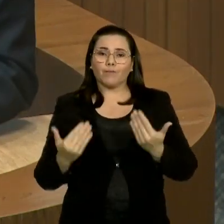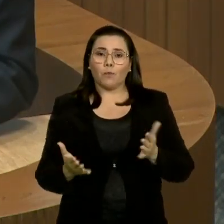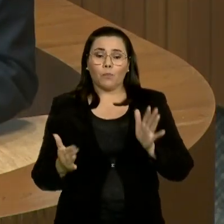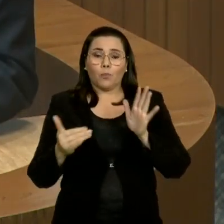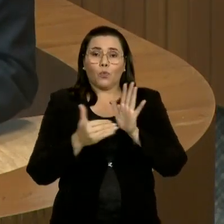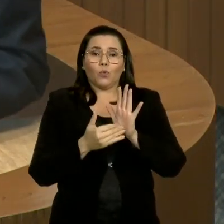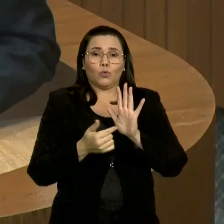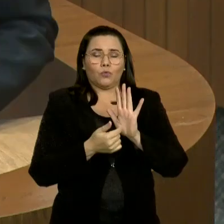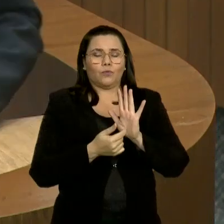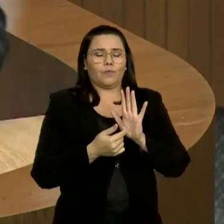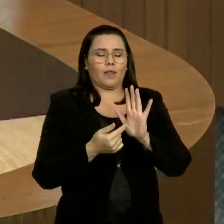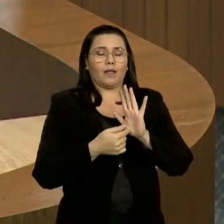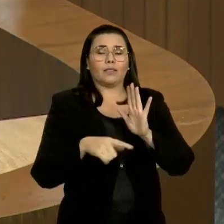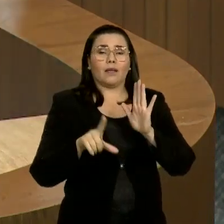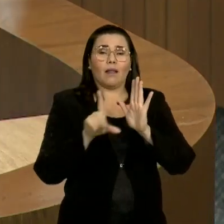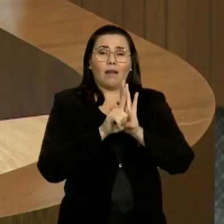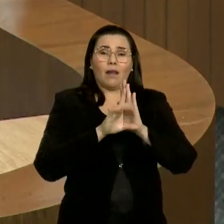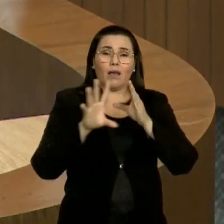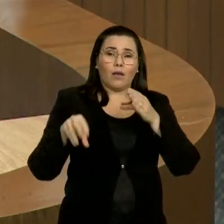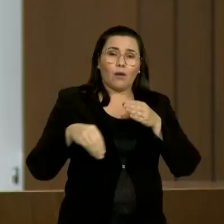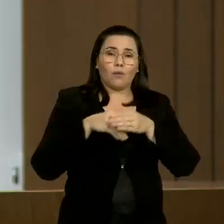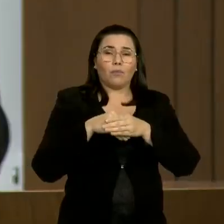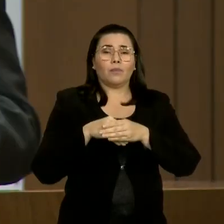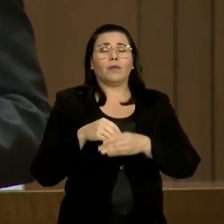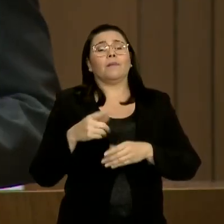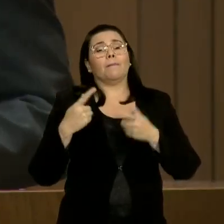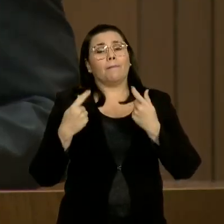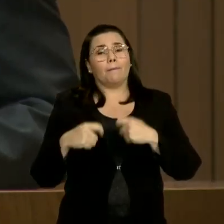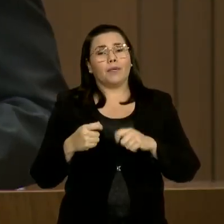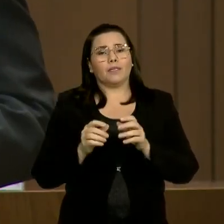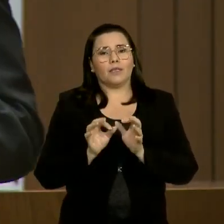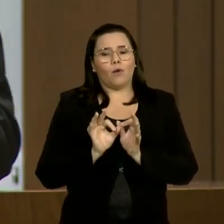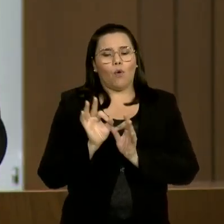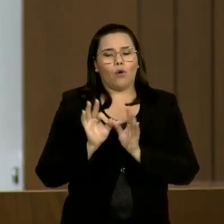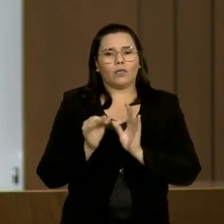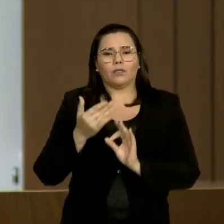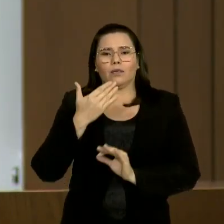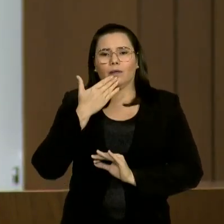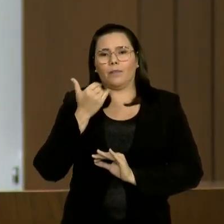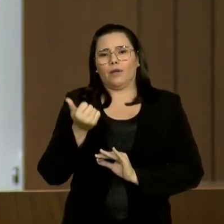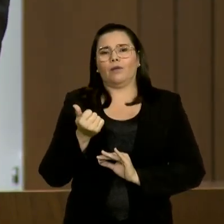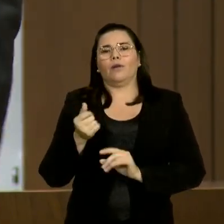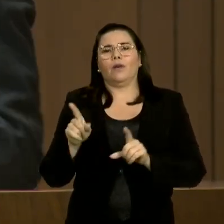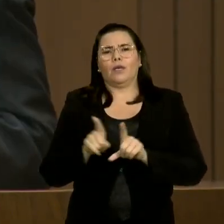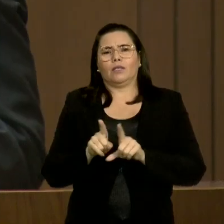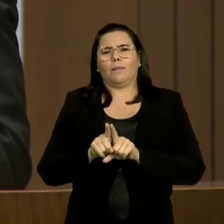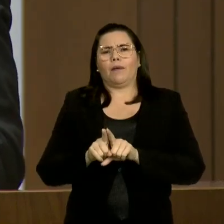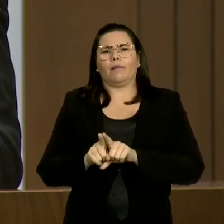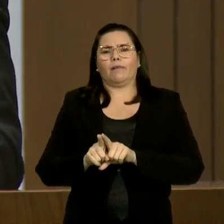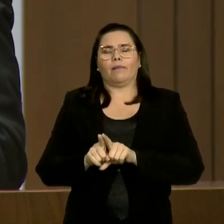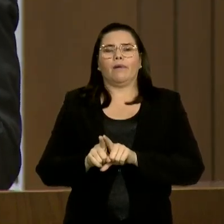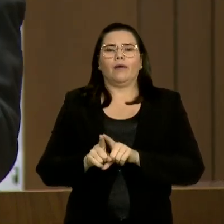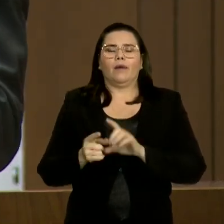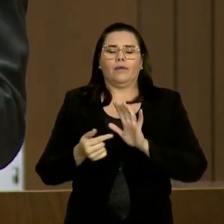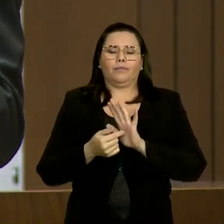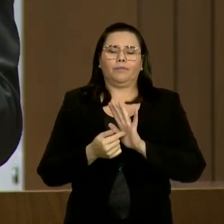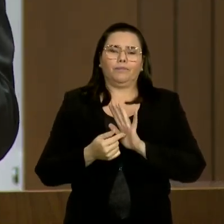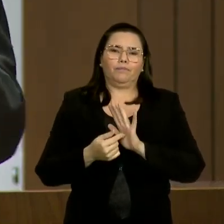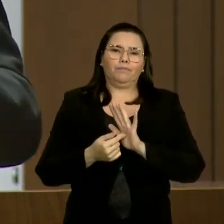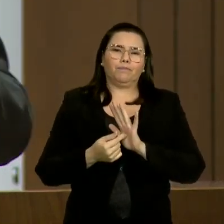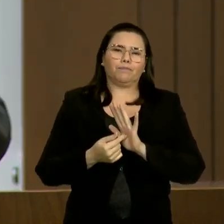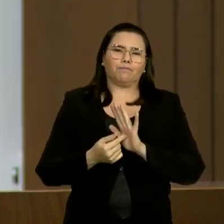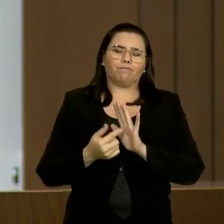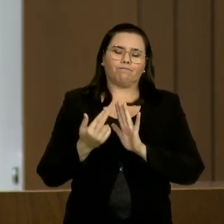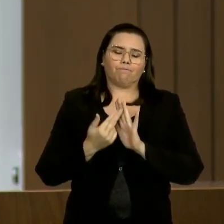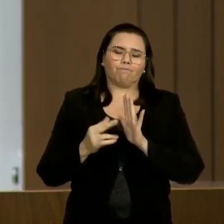ser é regulamentar então eu eh faço um apelo para que quando